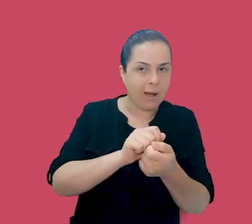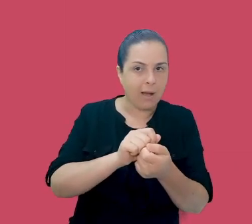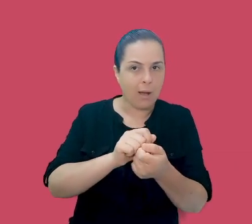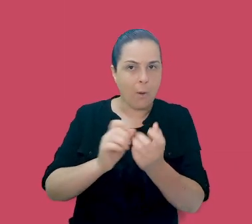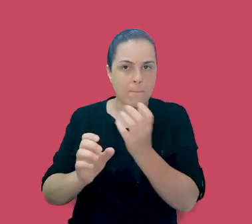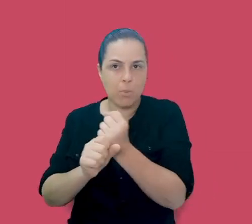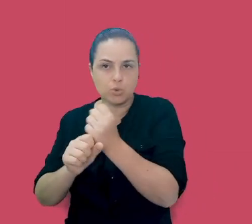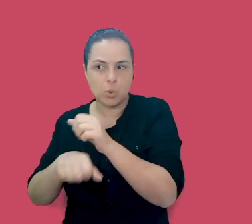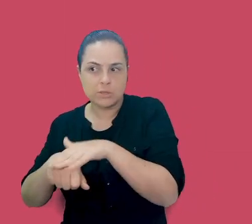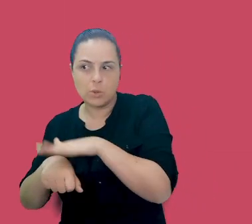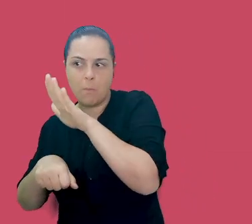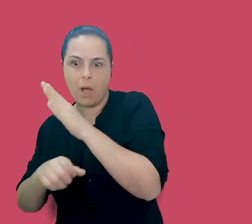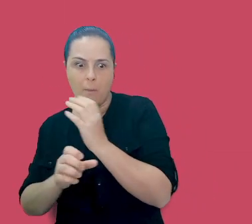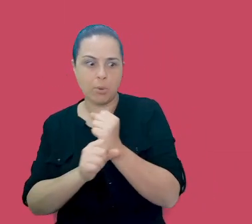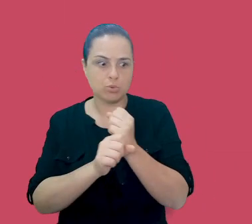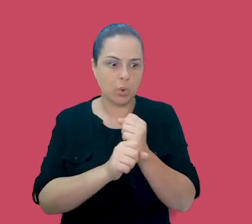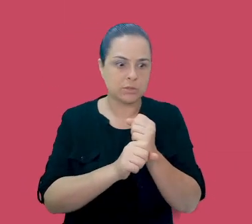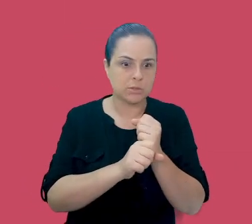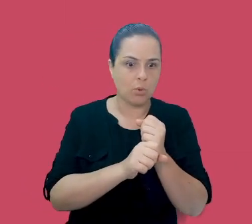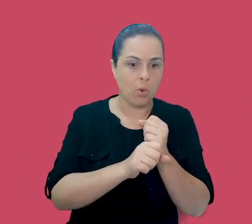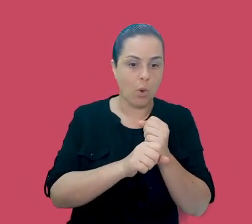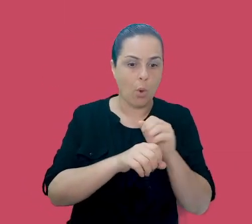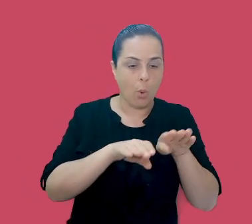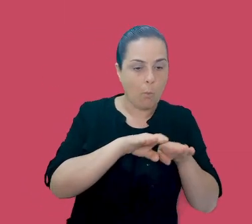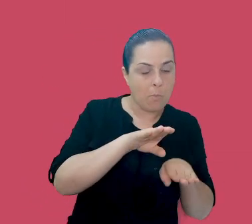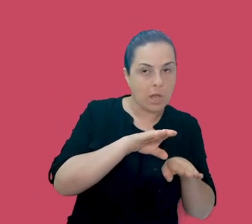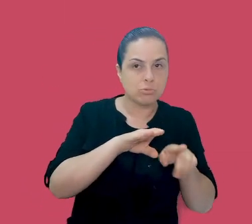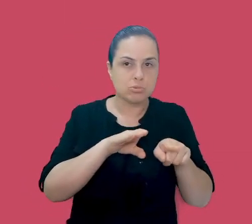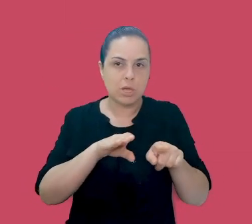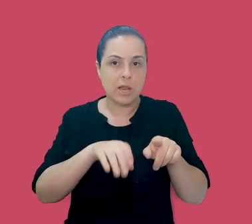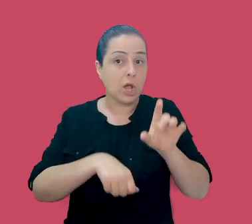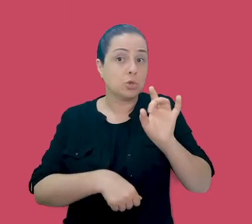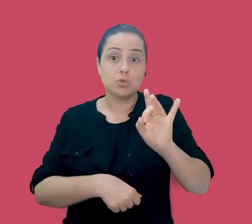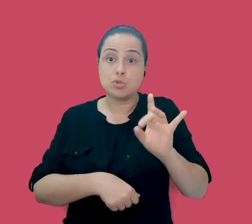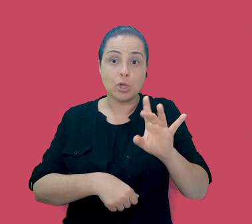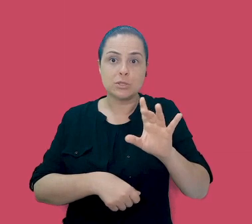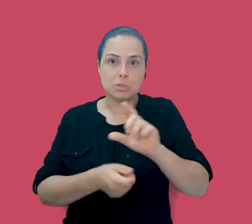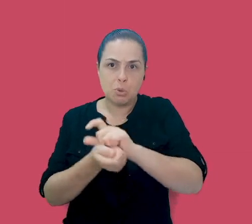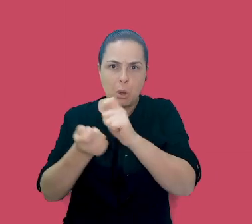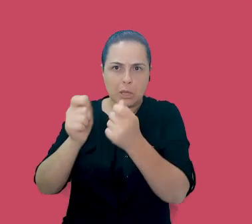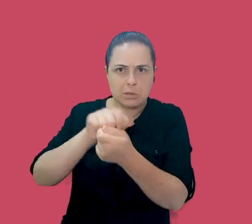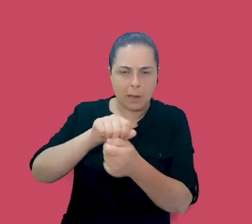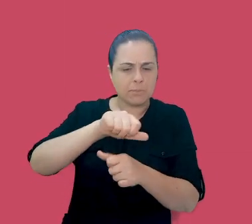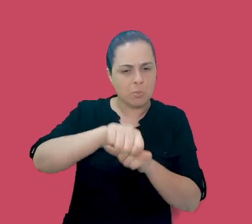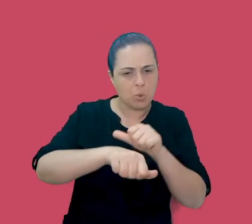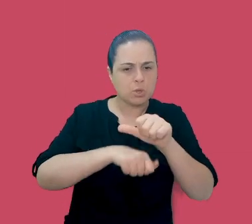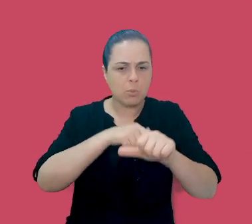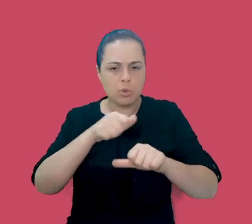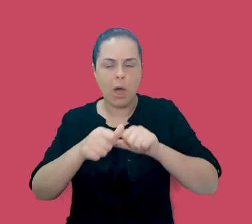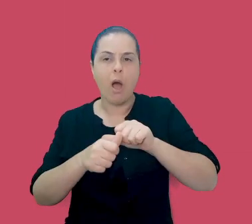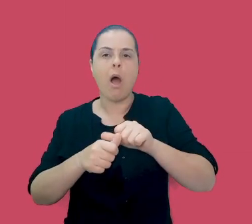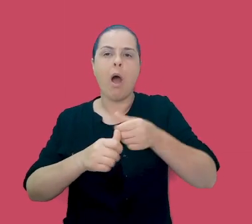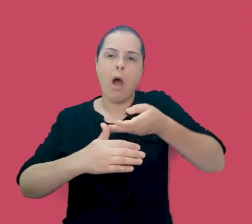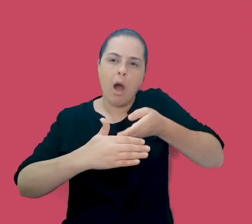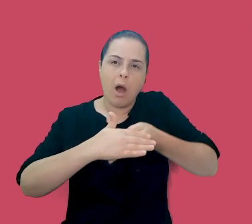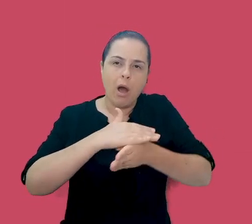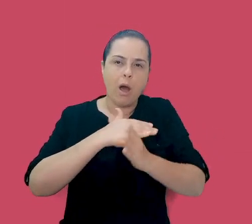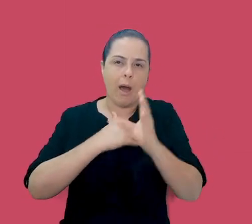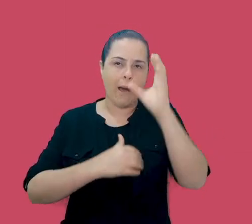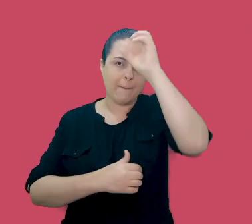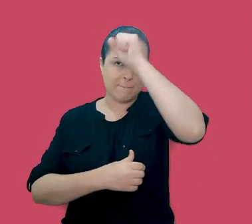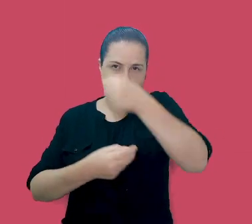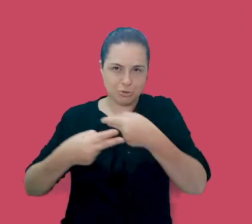áreas. Isso faz com que ele vá se automodificando para poder aprender certas coisas, né? Então, o que é